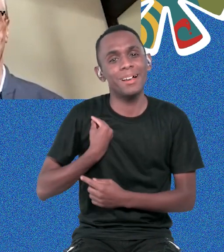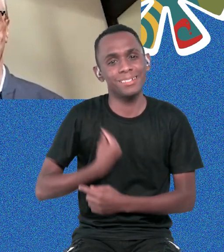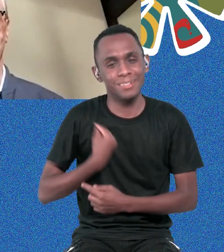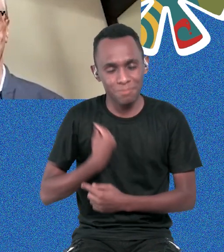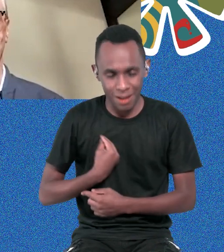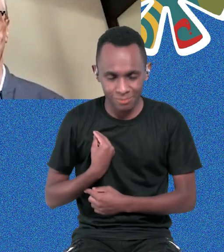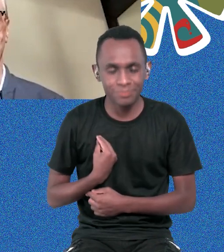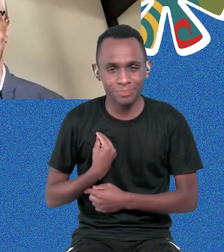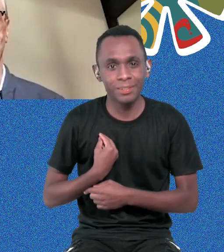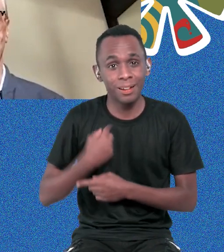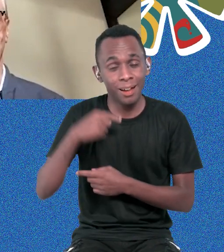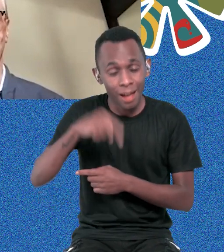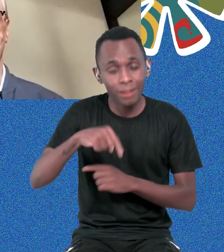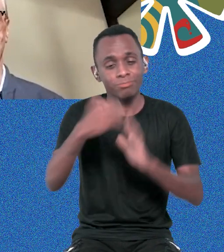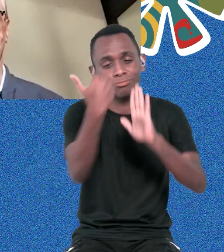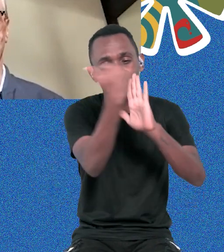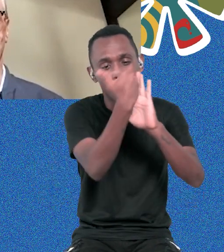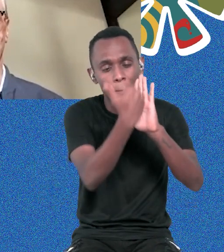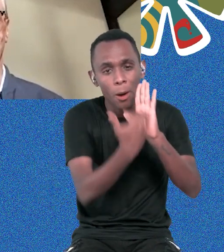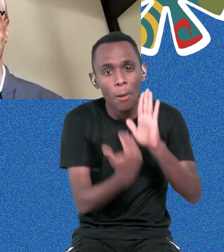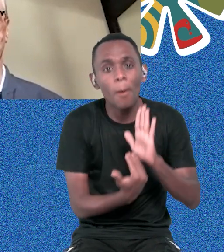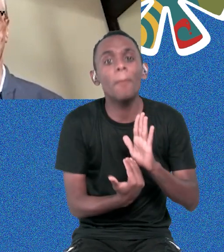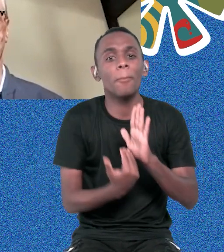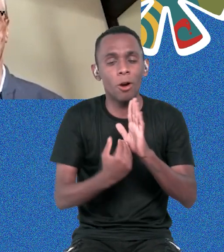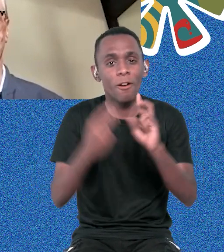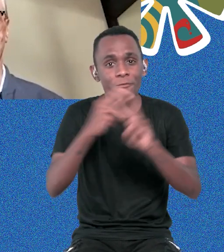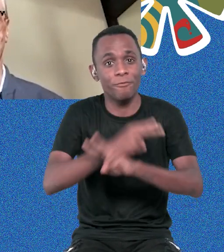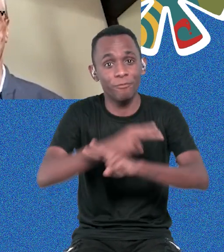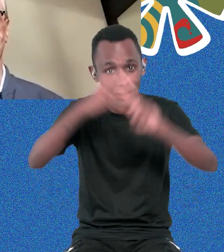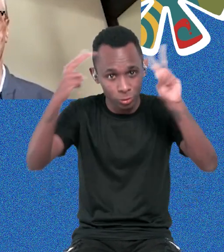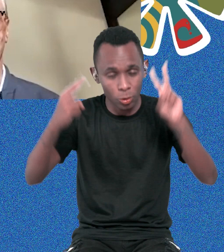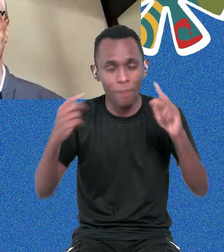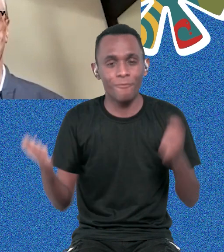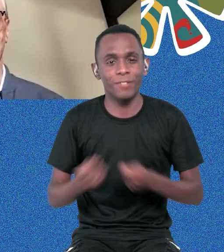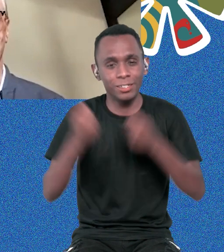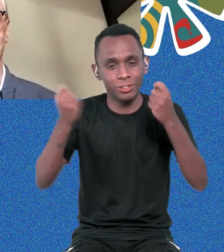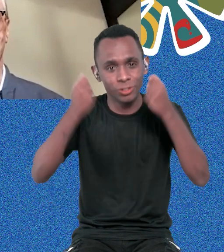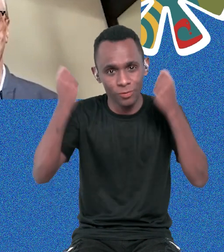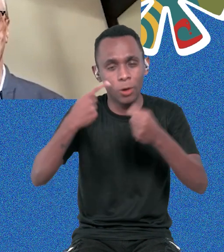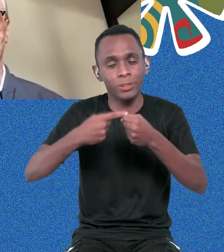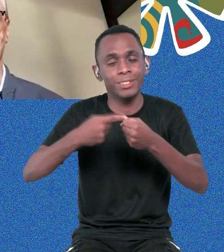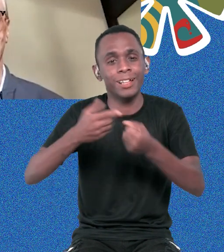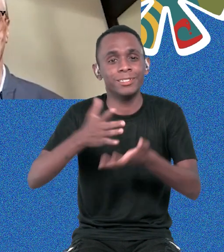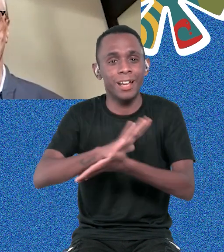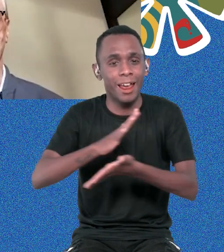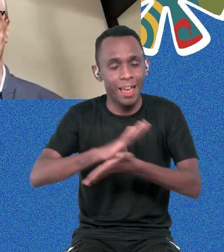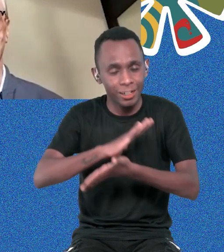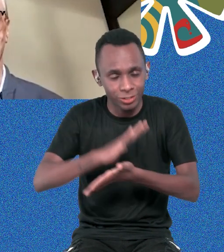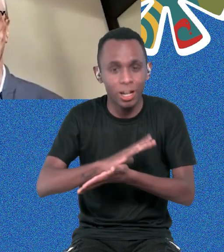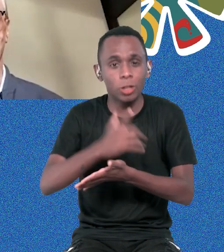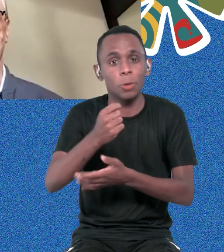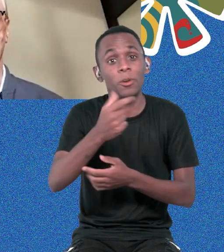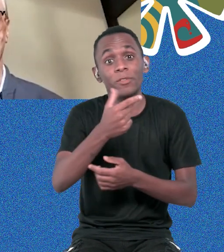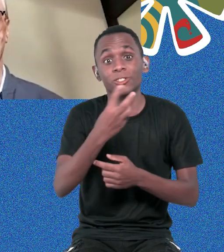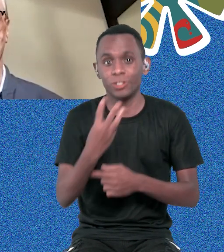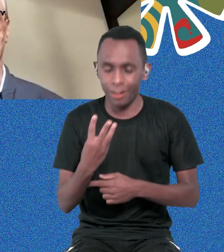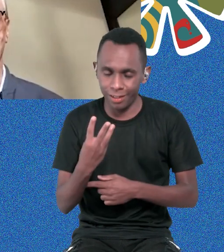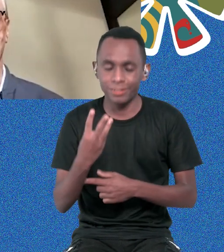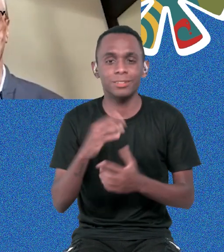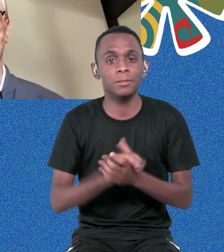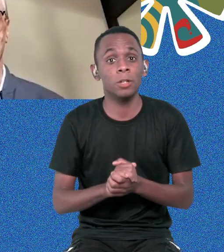para participar aqui da programação virtual do FLI Araxá 2023.